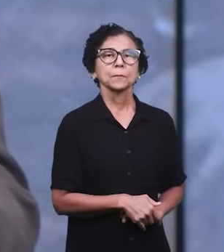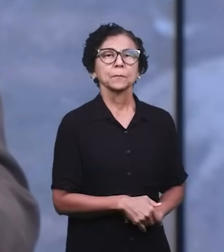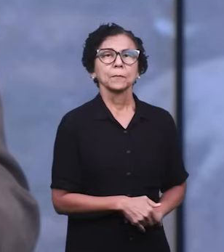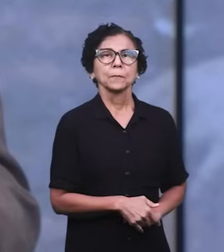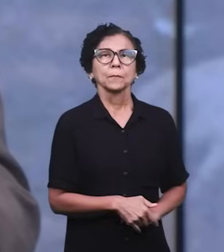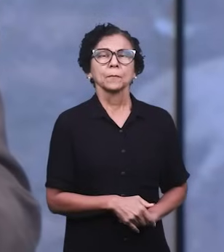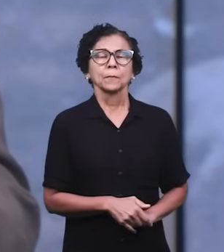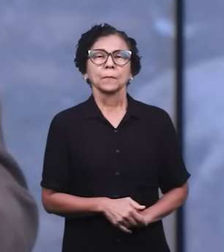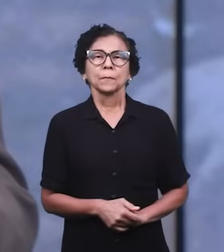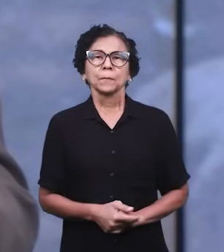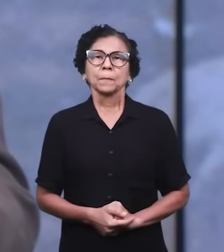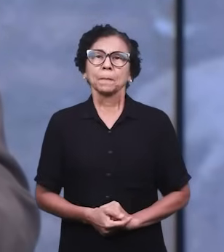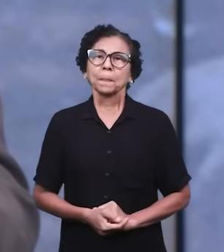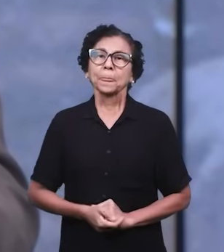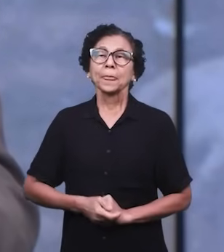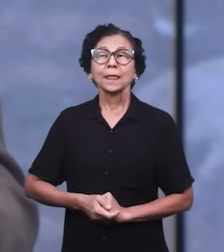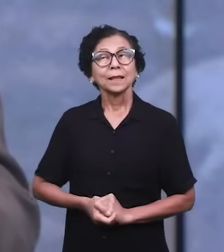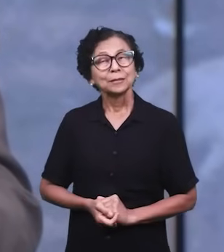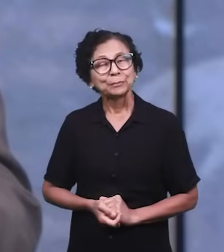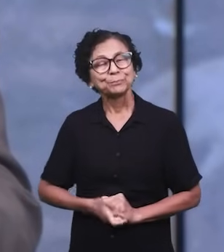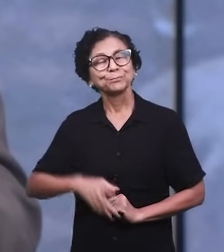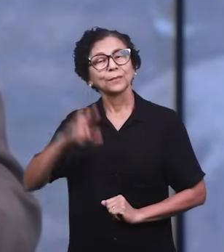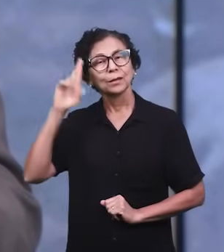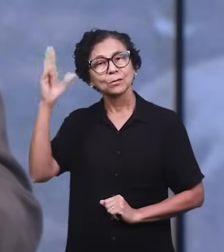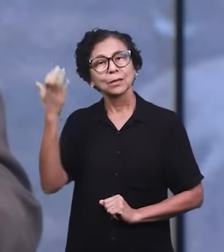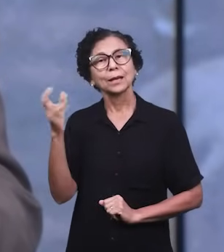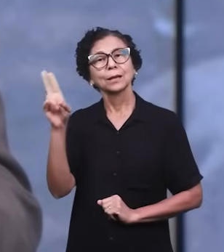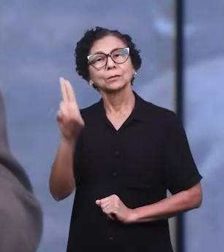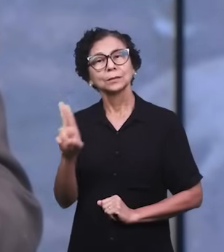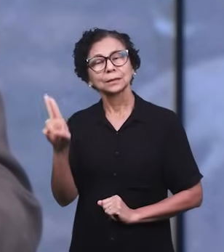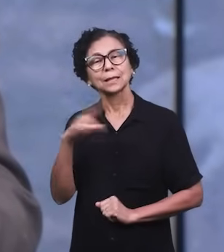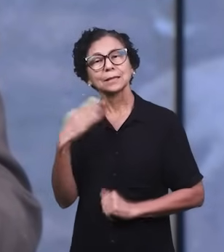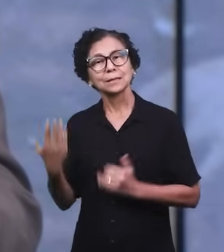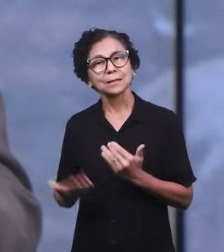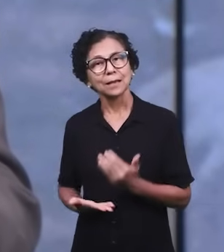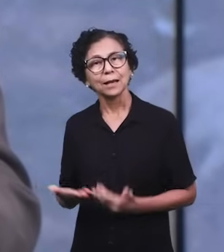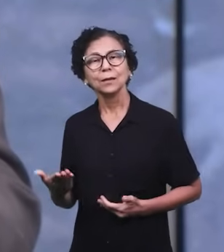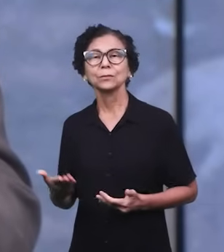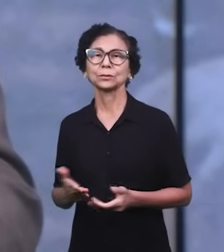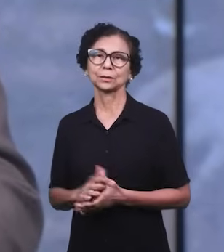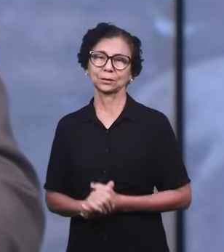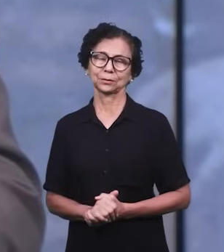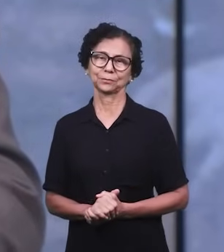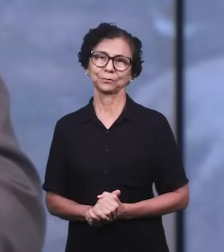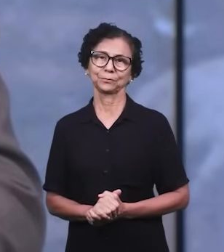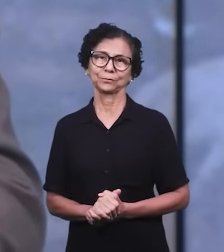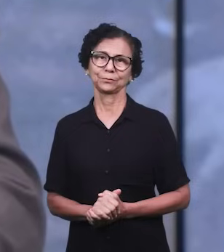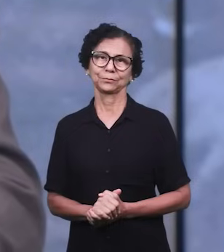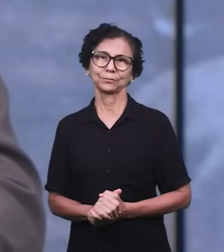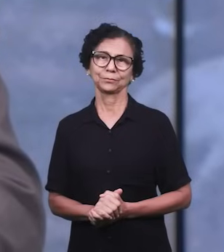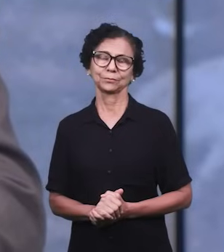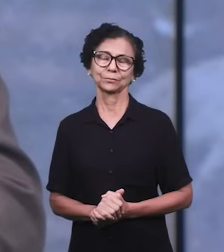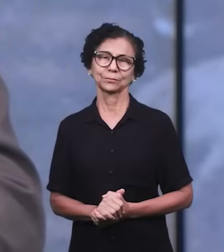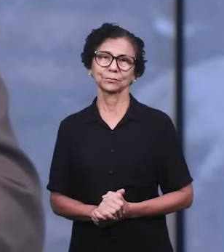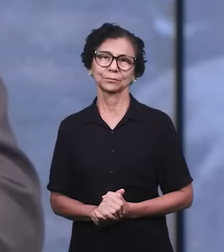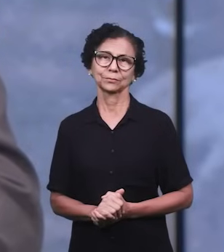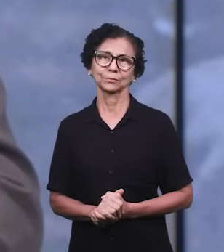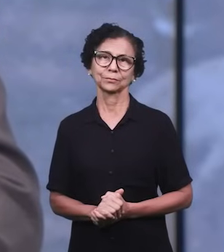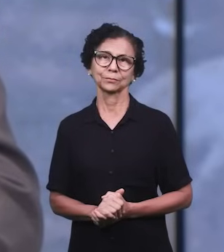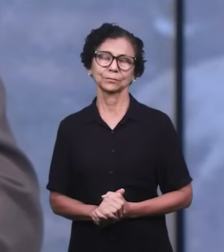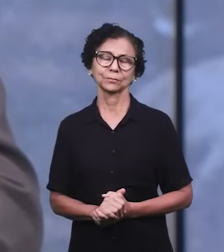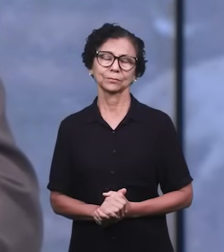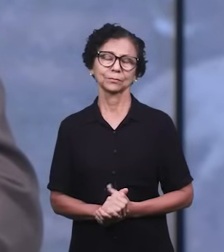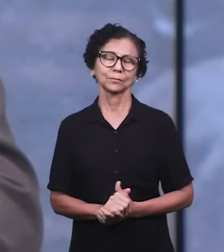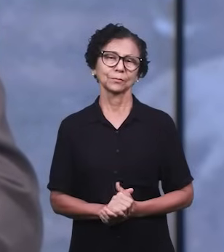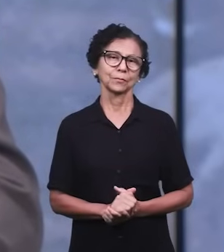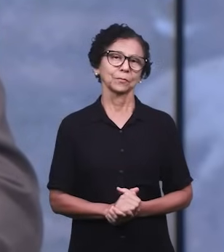os servos para operar também curas e maravilhas. Então, o servo do Grupo Louvor, mais ainda do